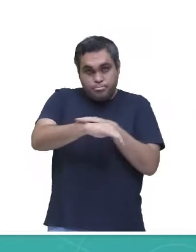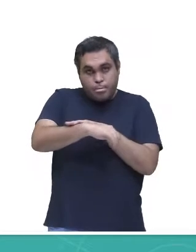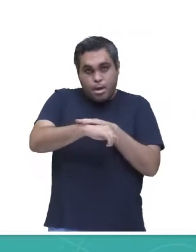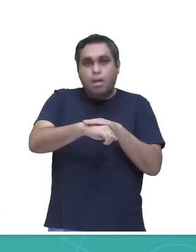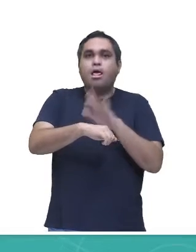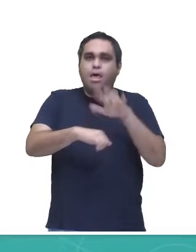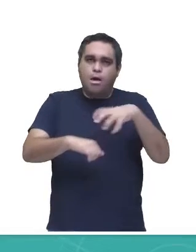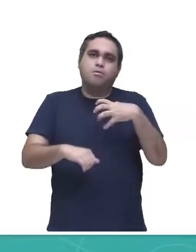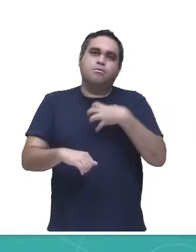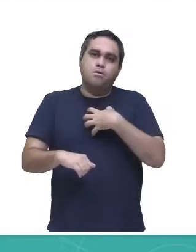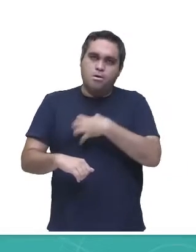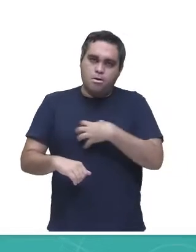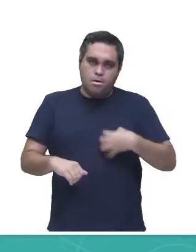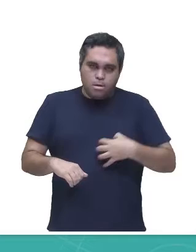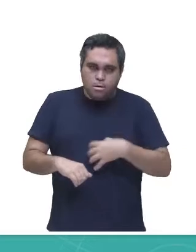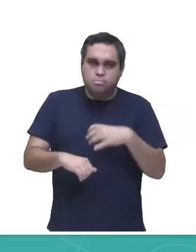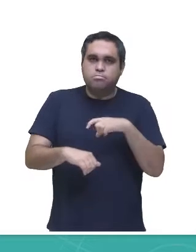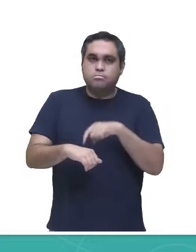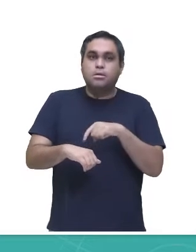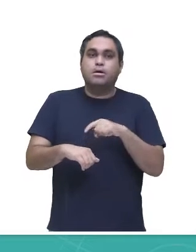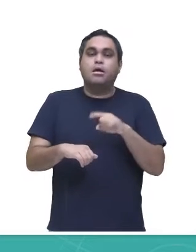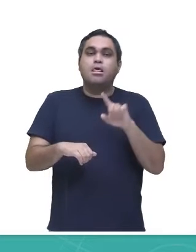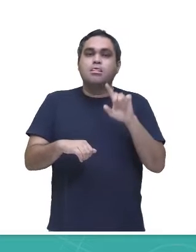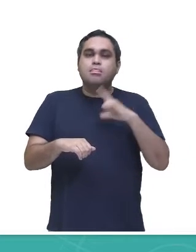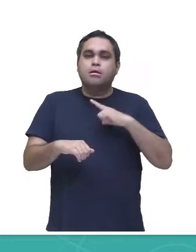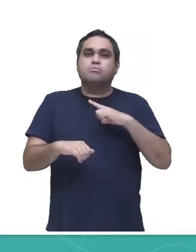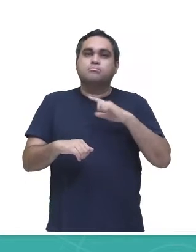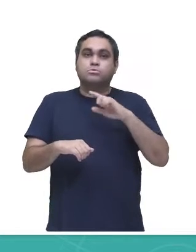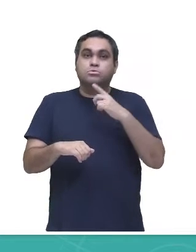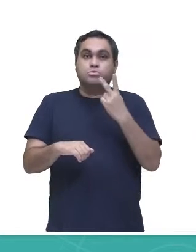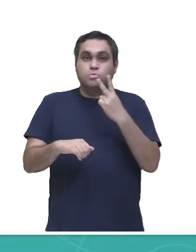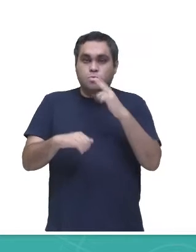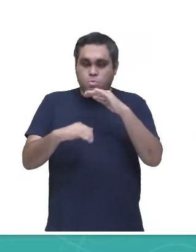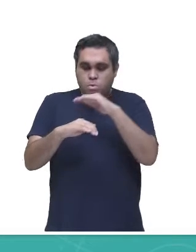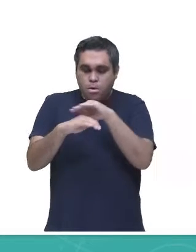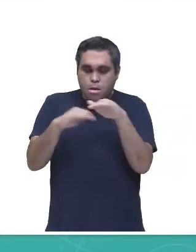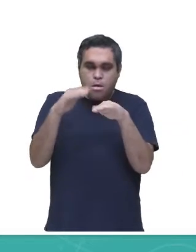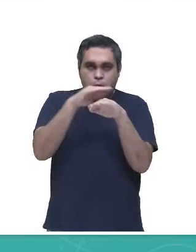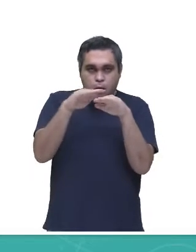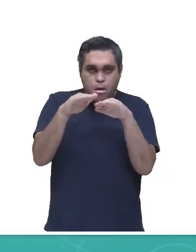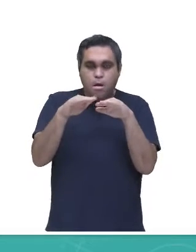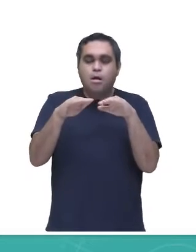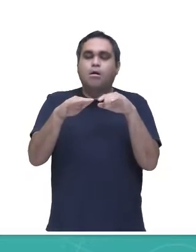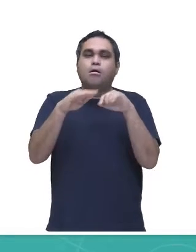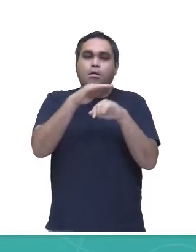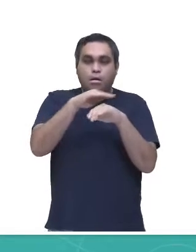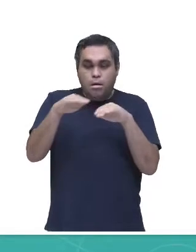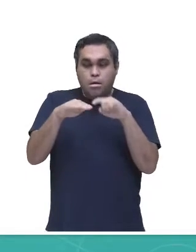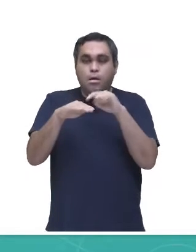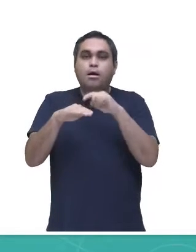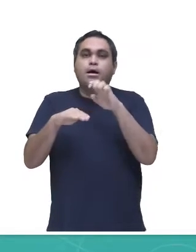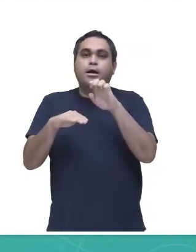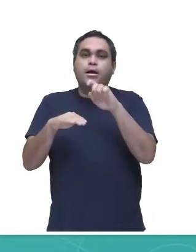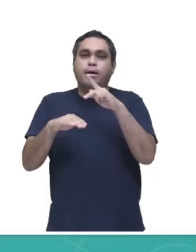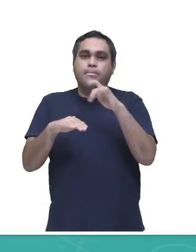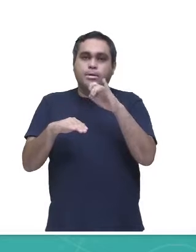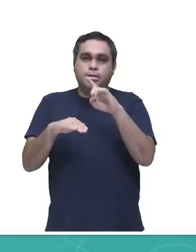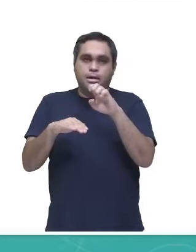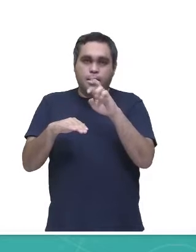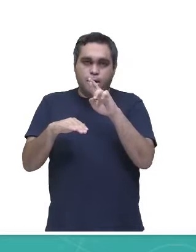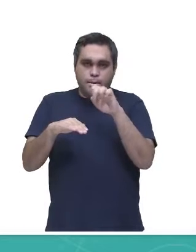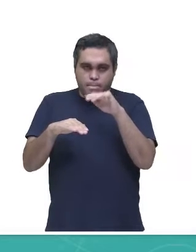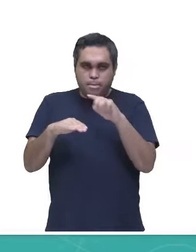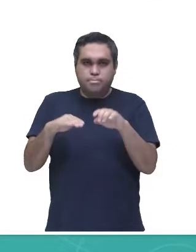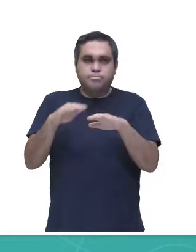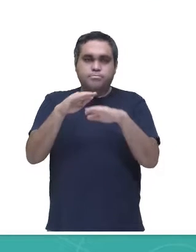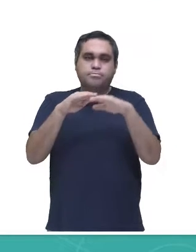e é formada por duas camadas. A gente encontra aí a epiderme e a derme, certo? Então, olha só,